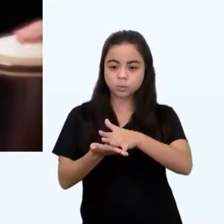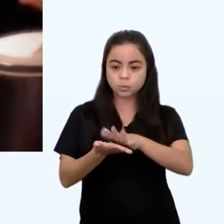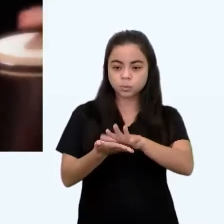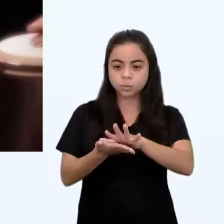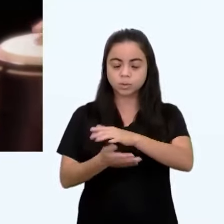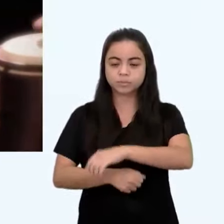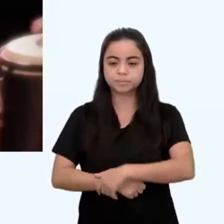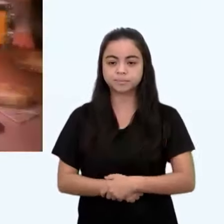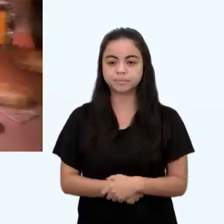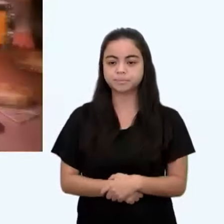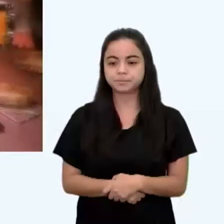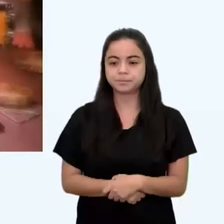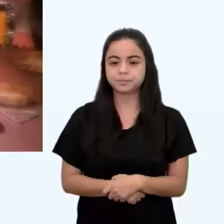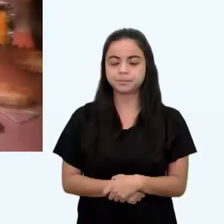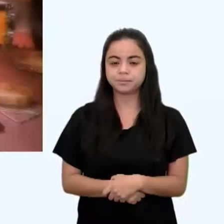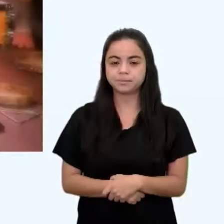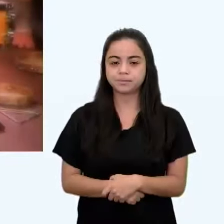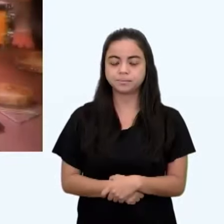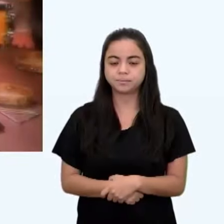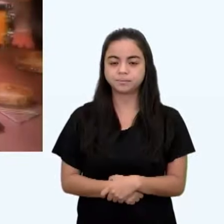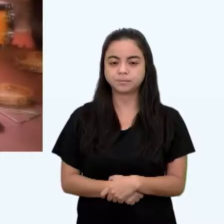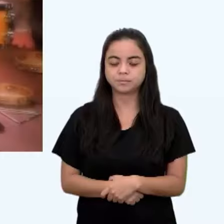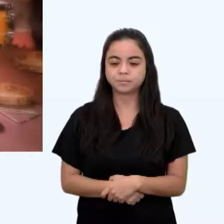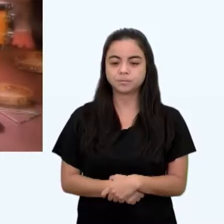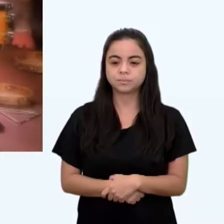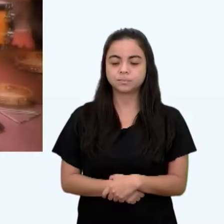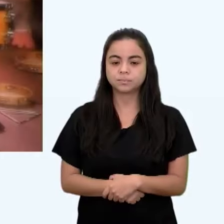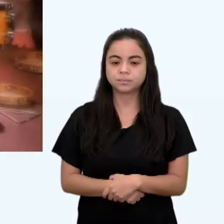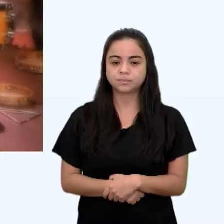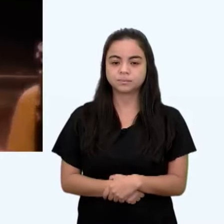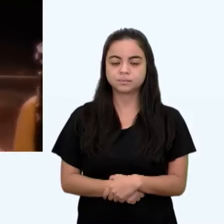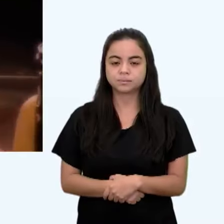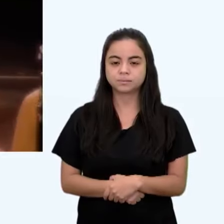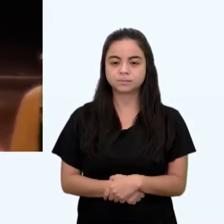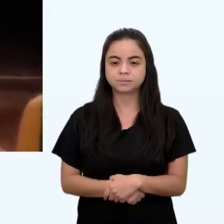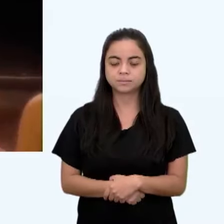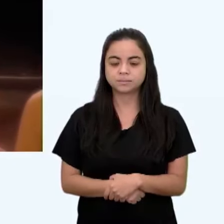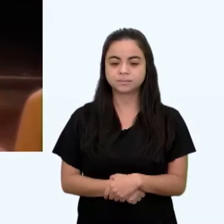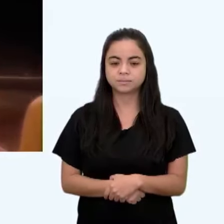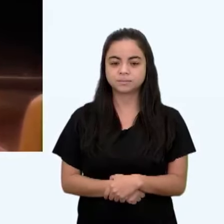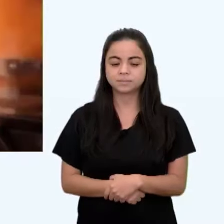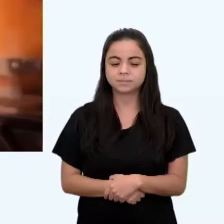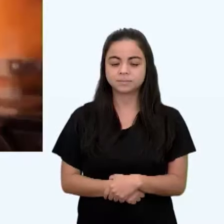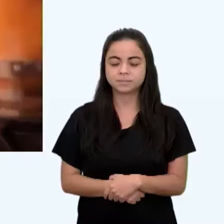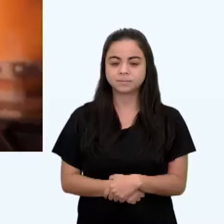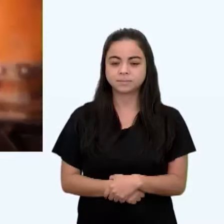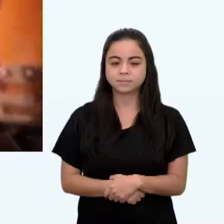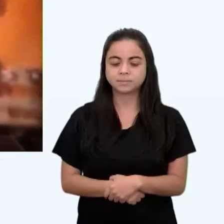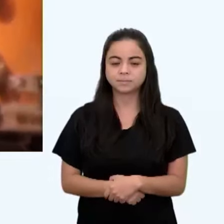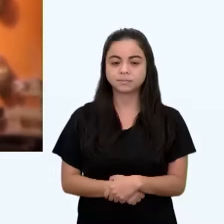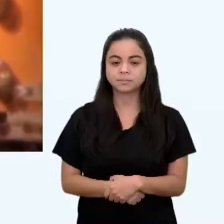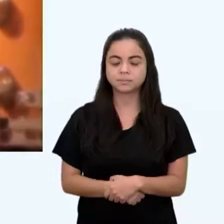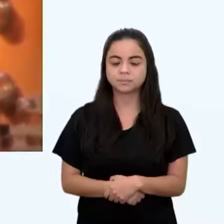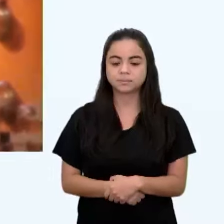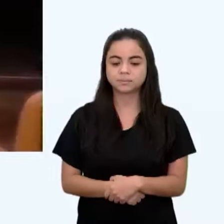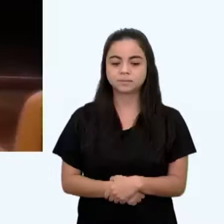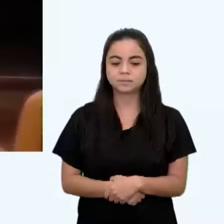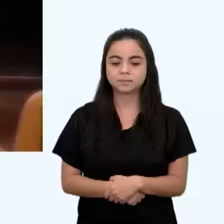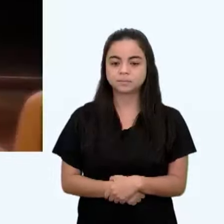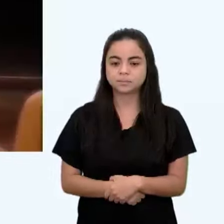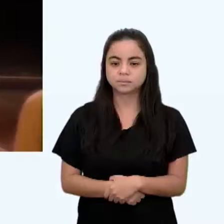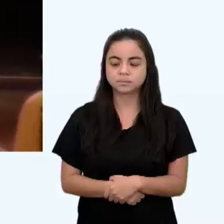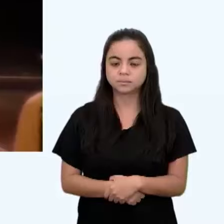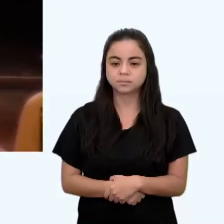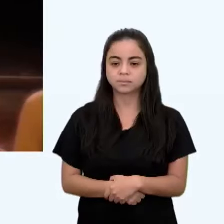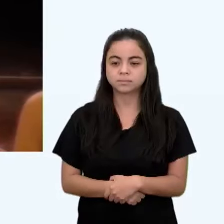casa, me dê licença pra eu sambar a varanda, com chapéu na cabeça e um laço de banda.